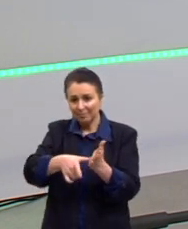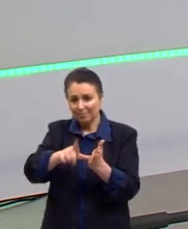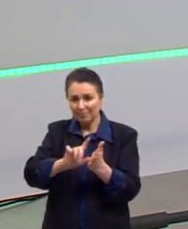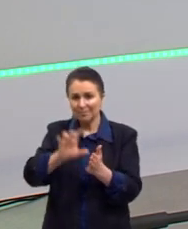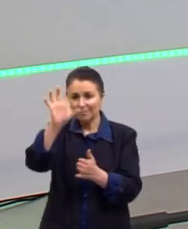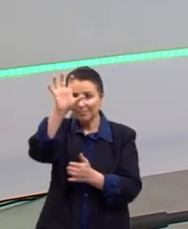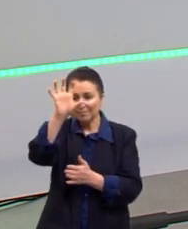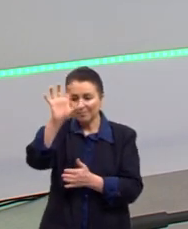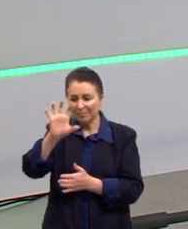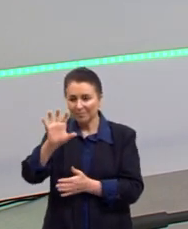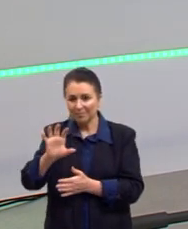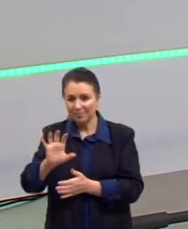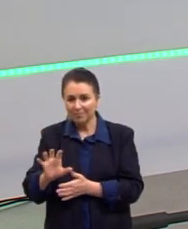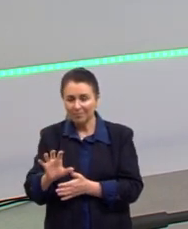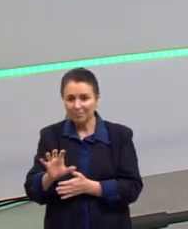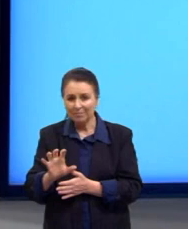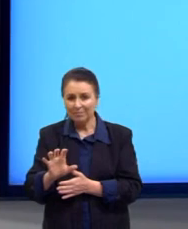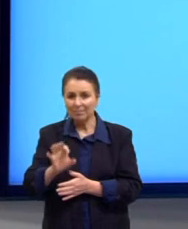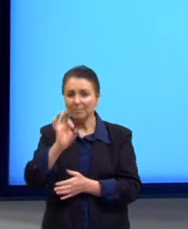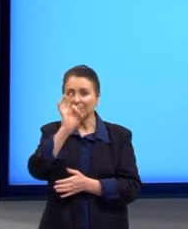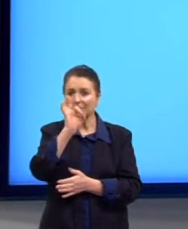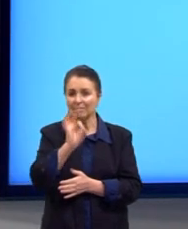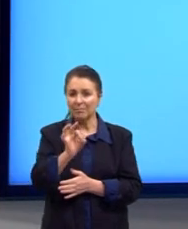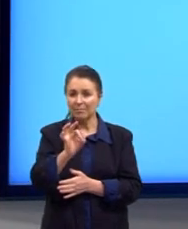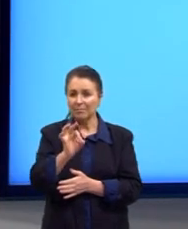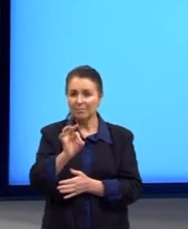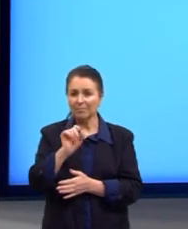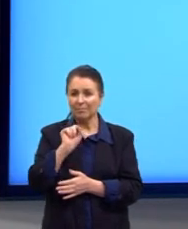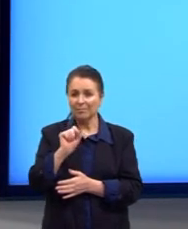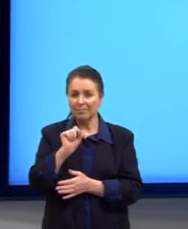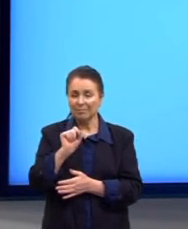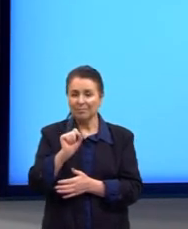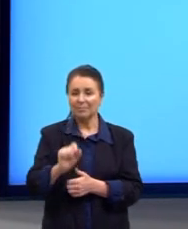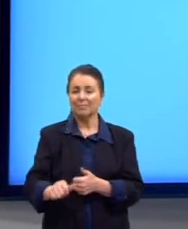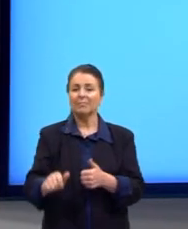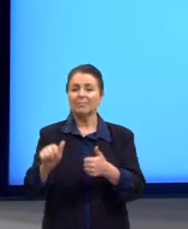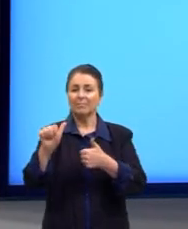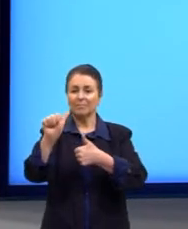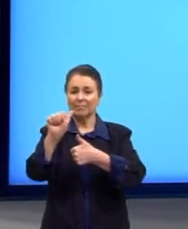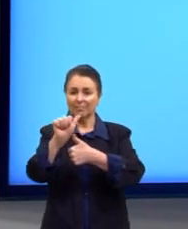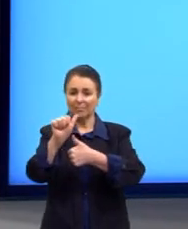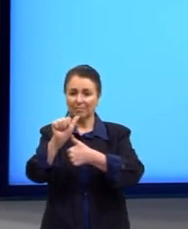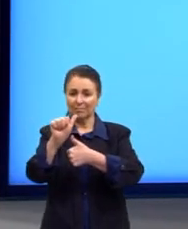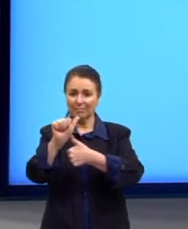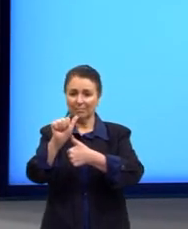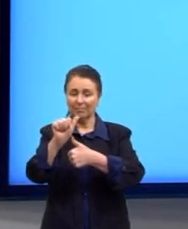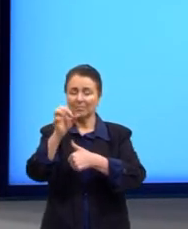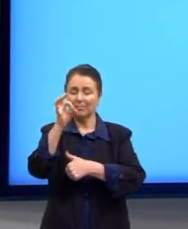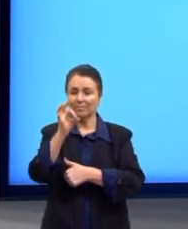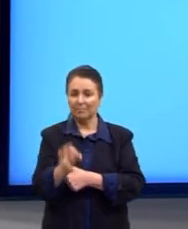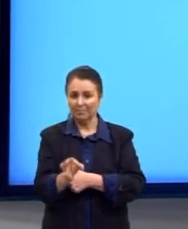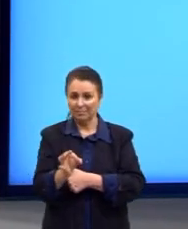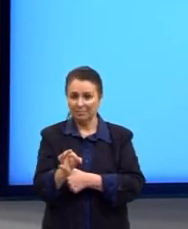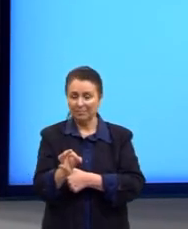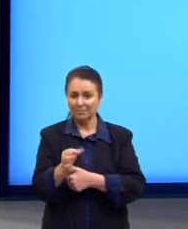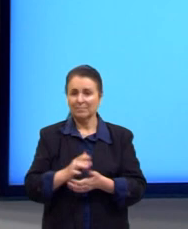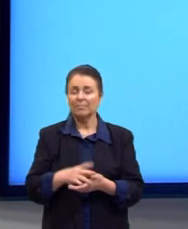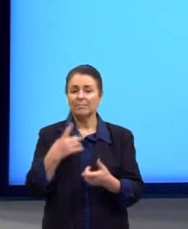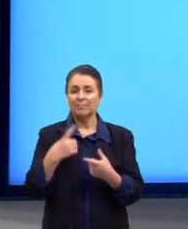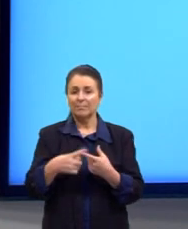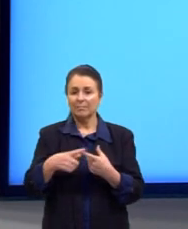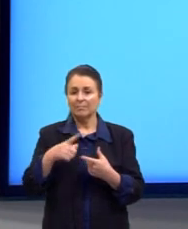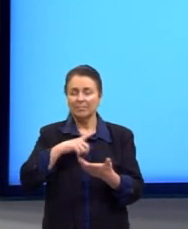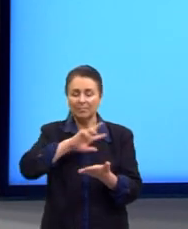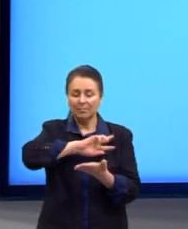regionalismo a nossa alternativa obviamente vai ser a letra A né a gente